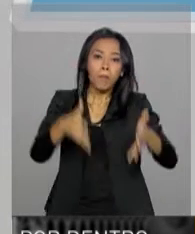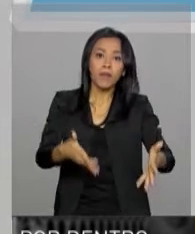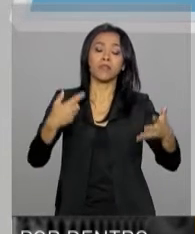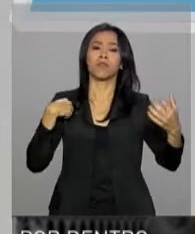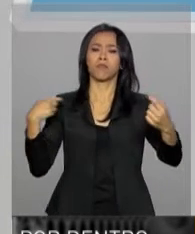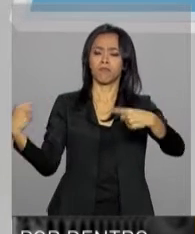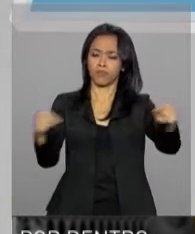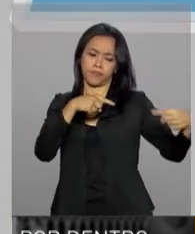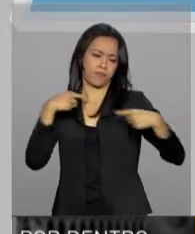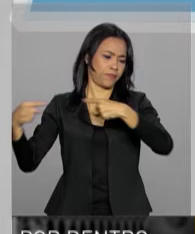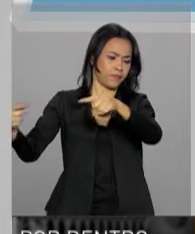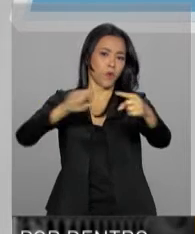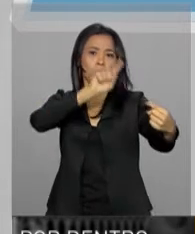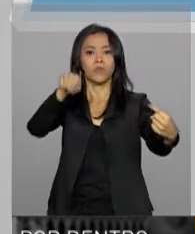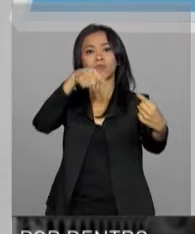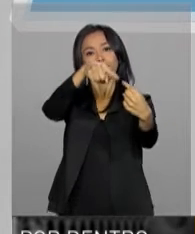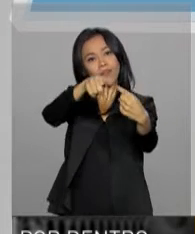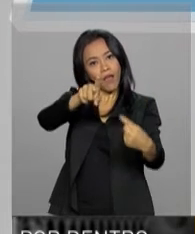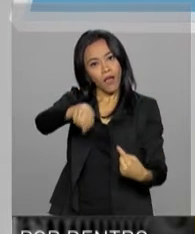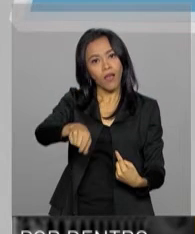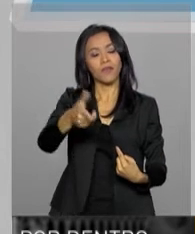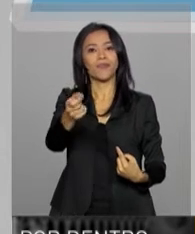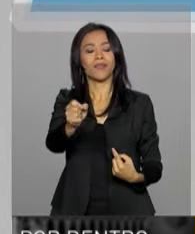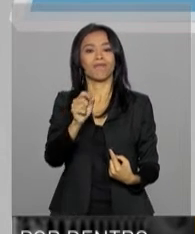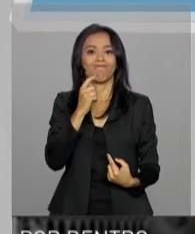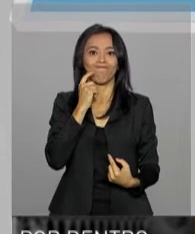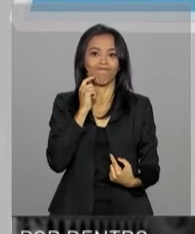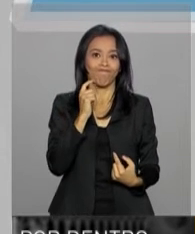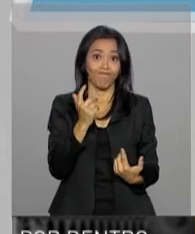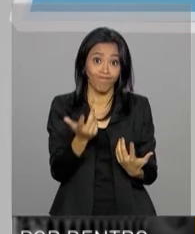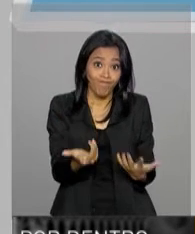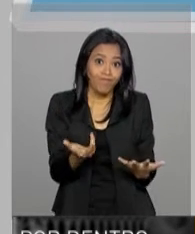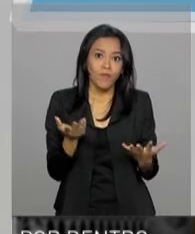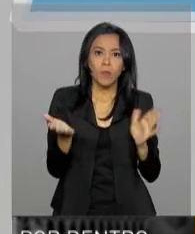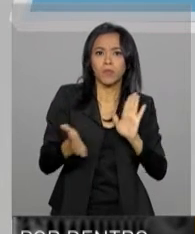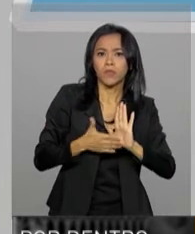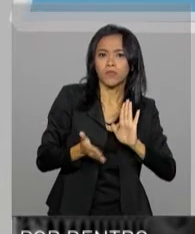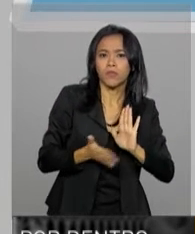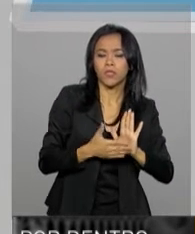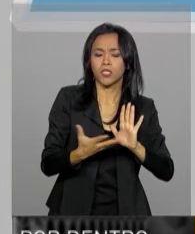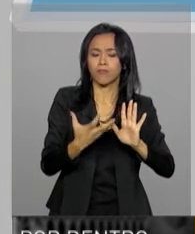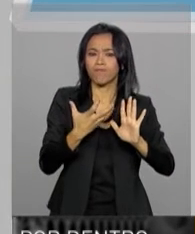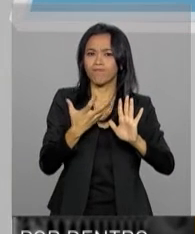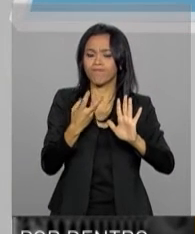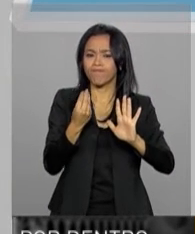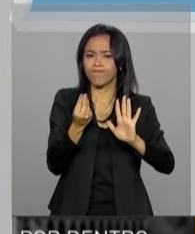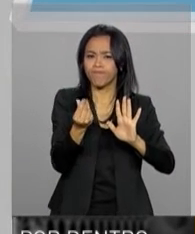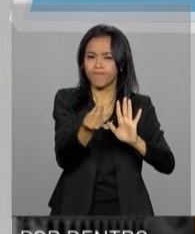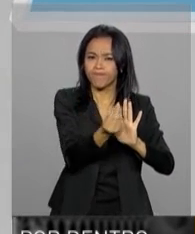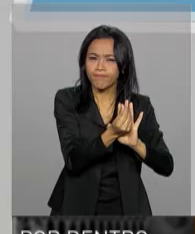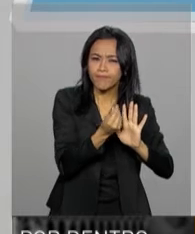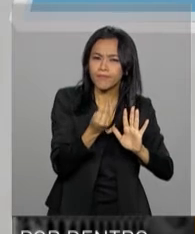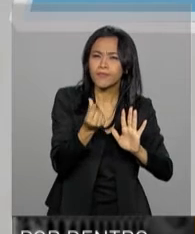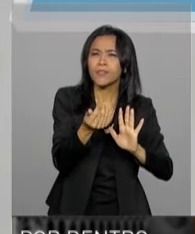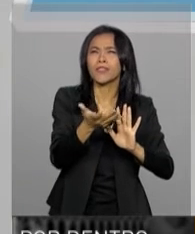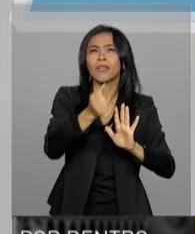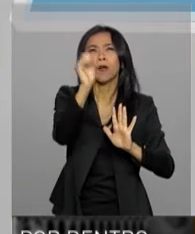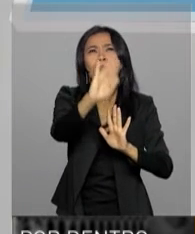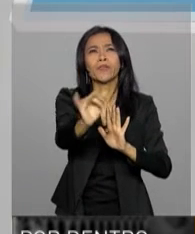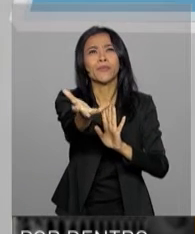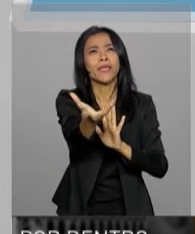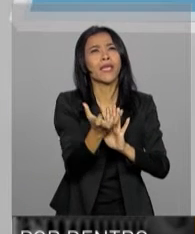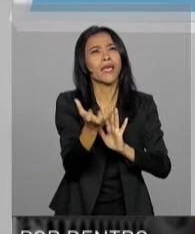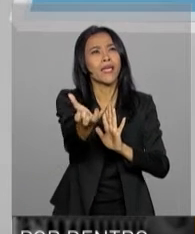com o objetivo de ser encontrada uma proposta que indique o brasil que queremos até